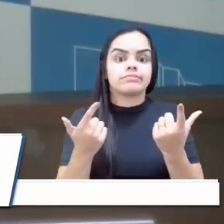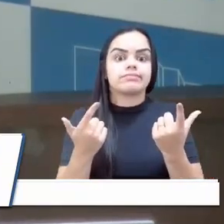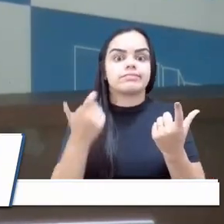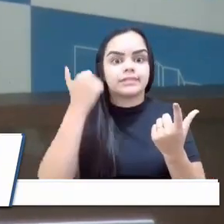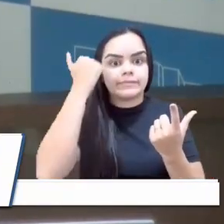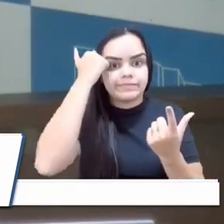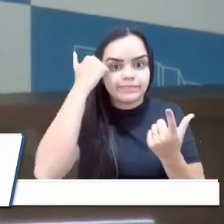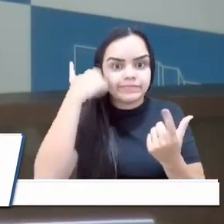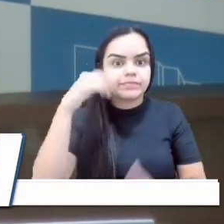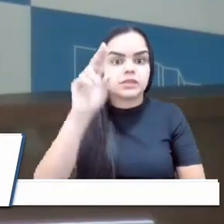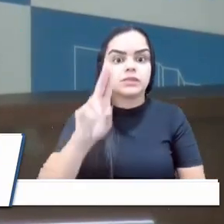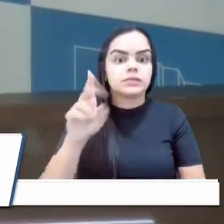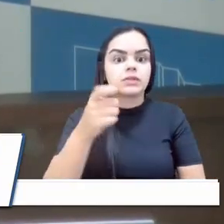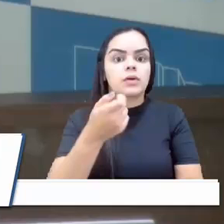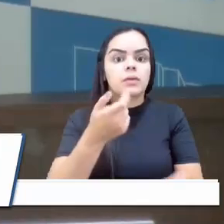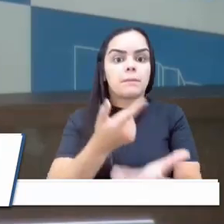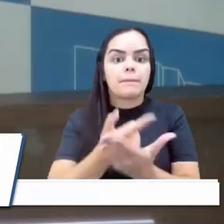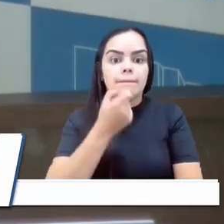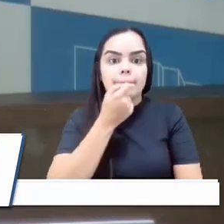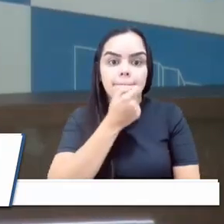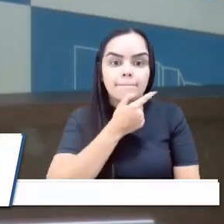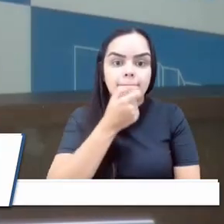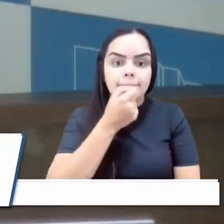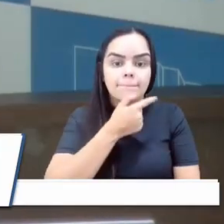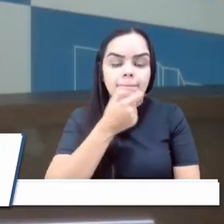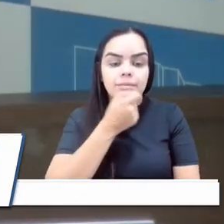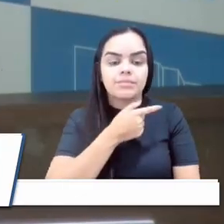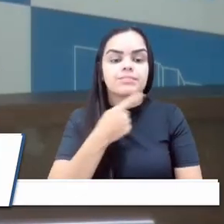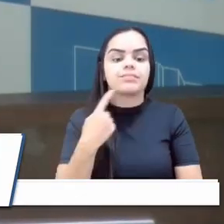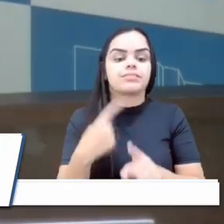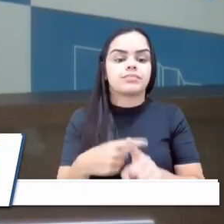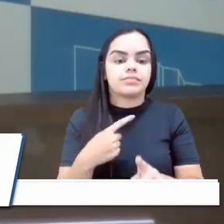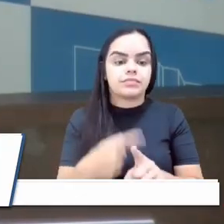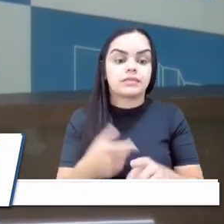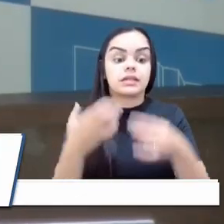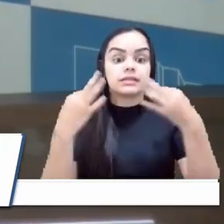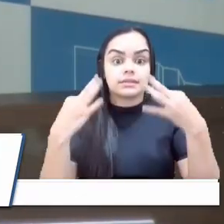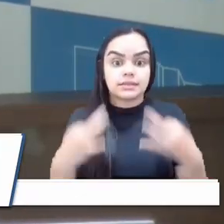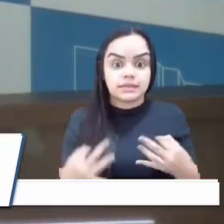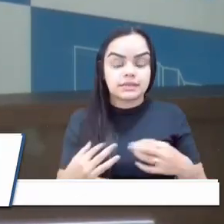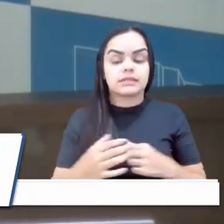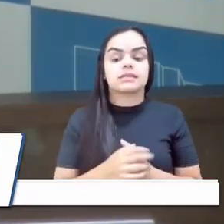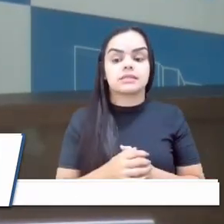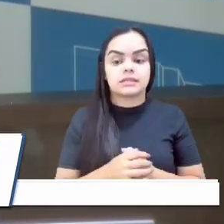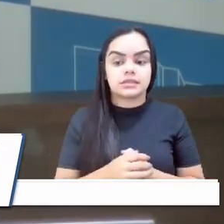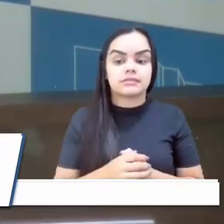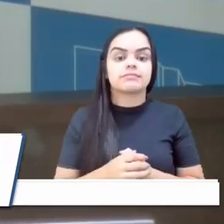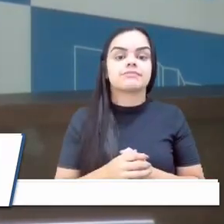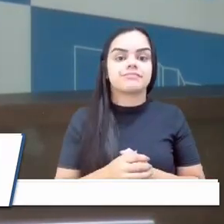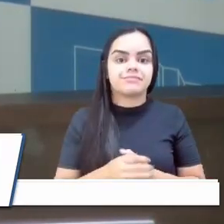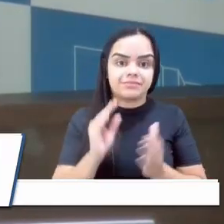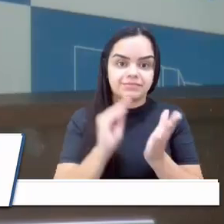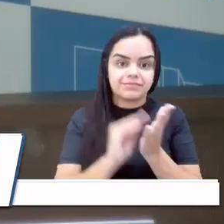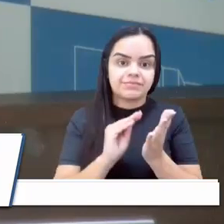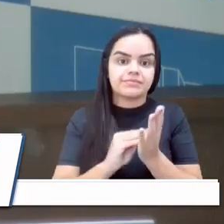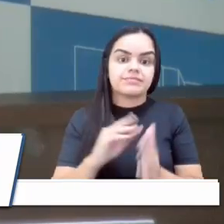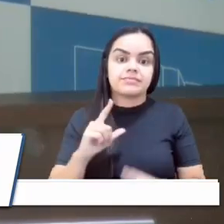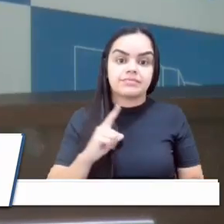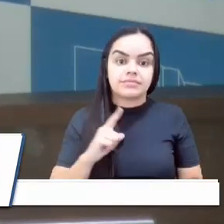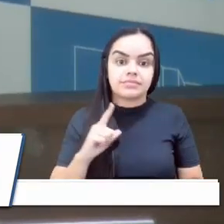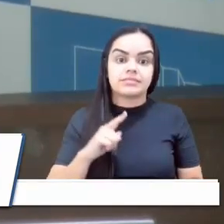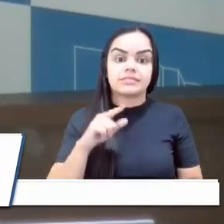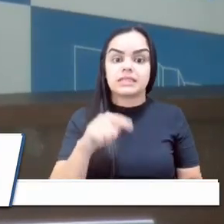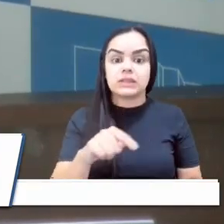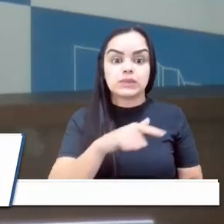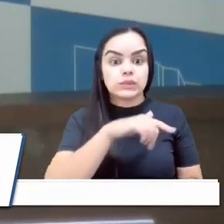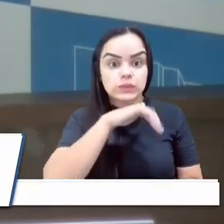utiliza para comprar um medicamento, porque com toda certeza faz uma falta muito grande. Isso é de uma covardia tão